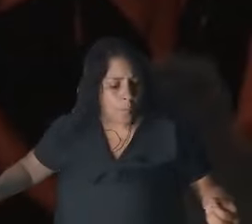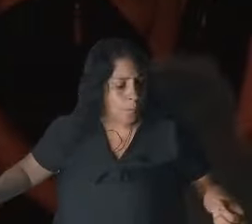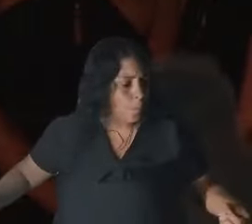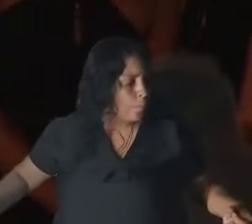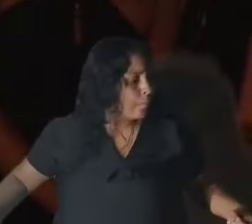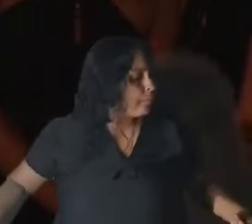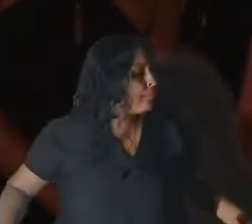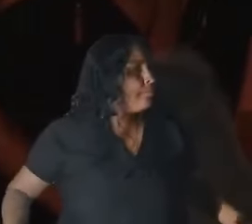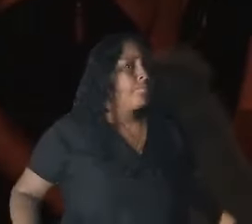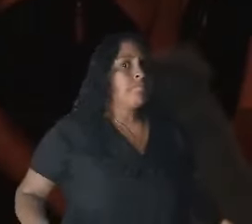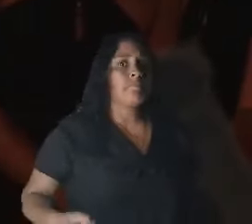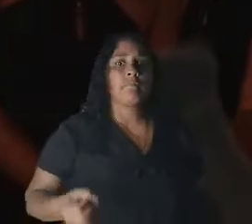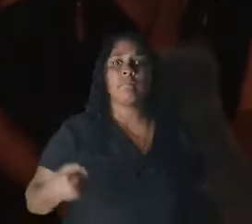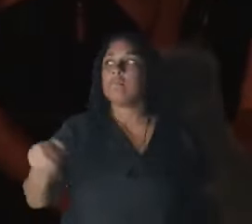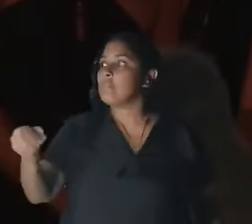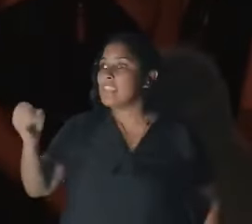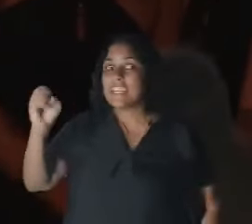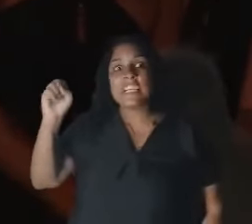nascer? Se